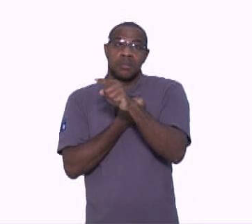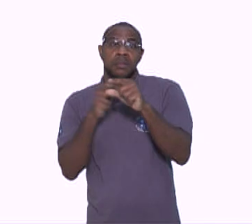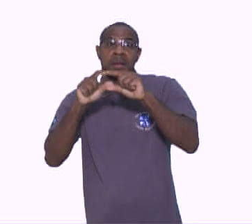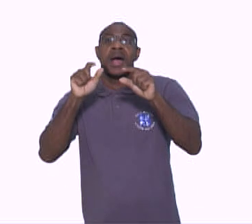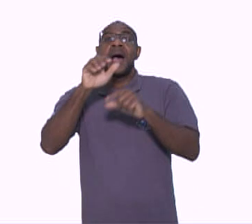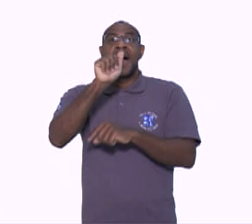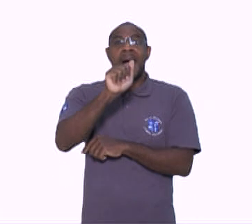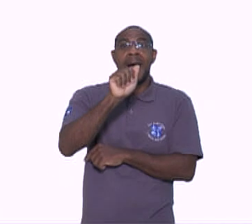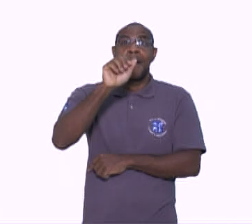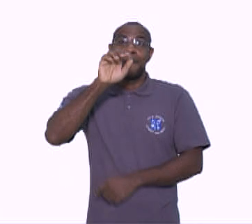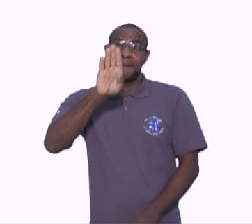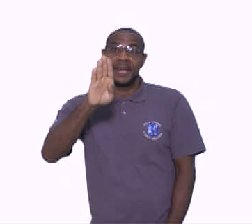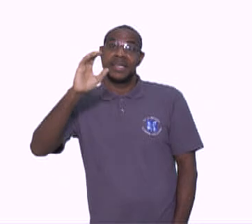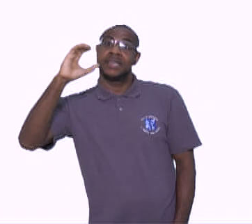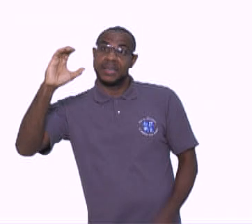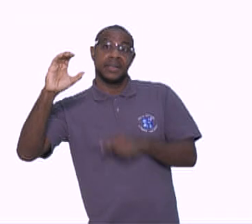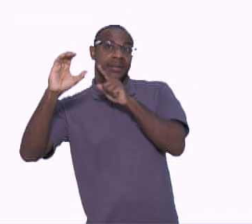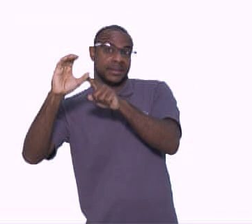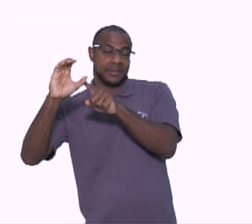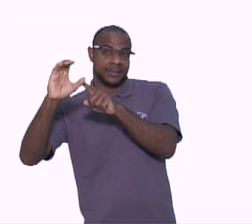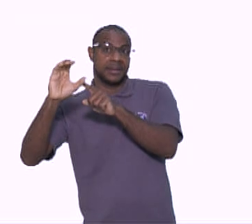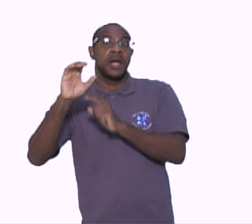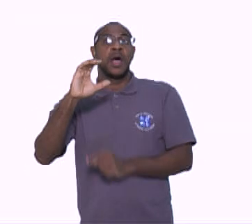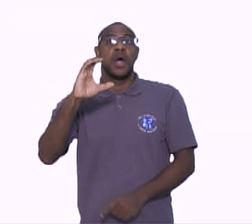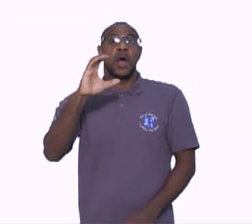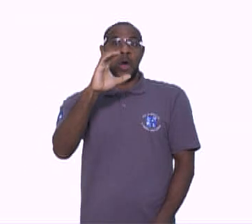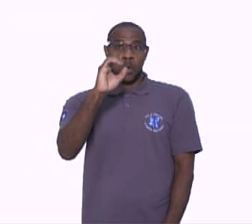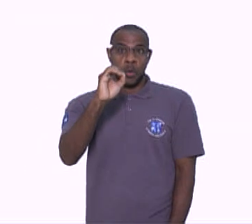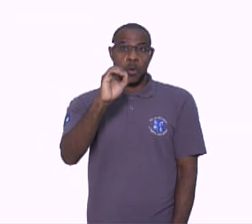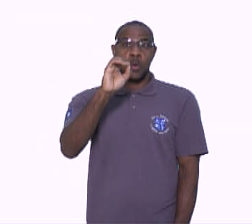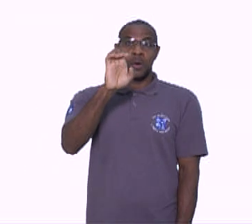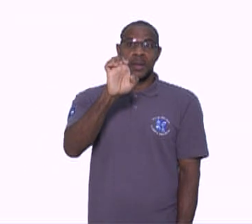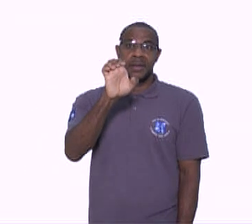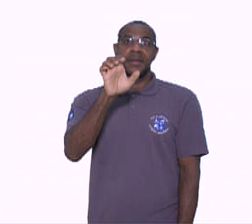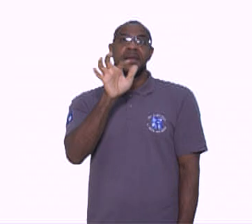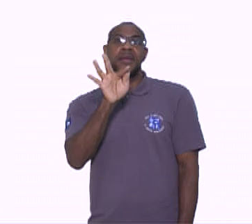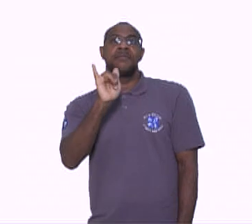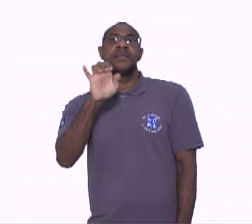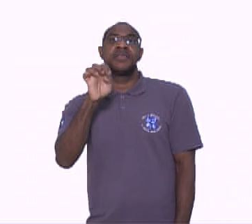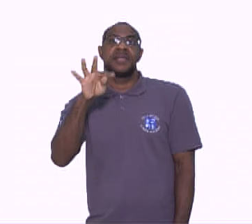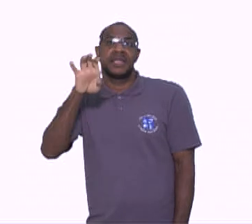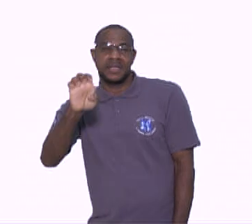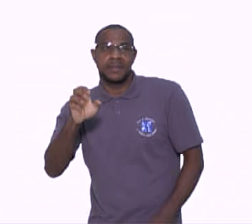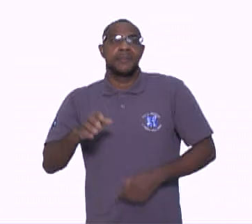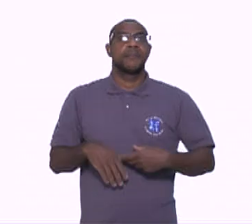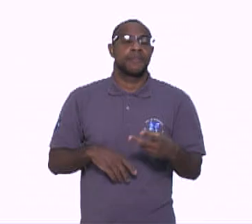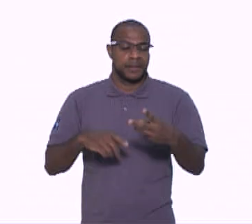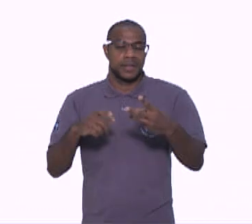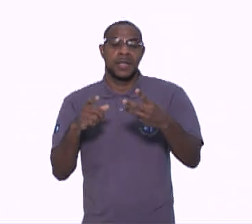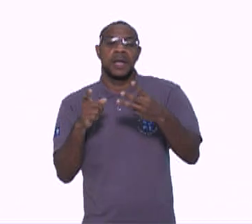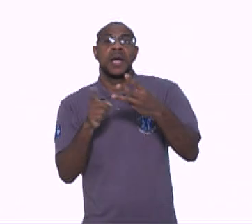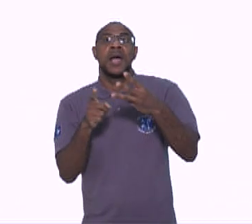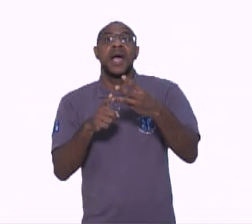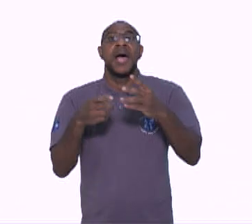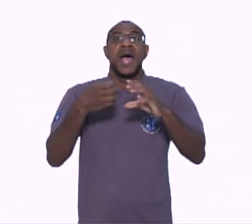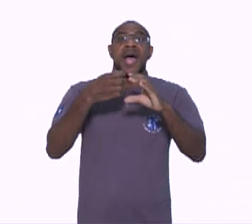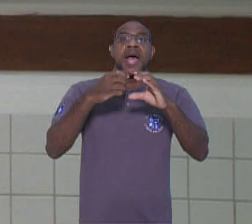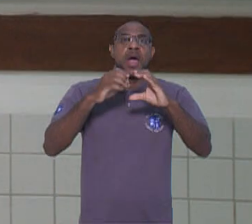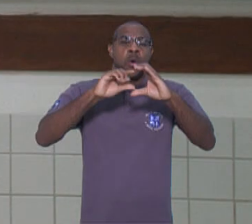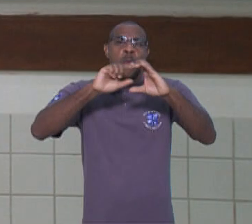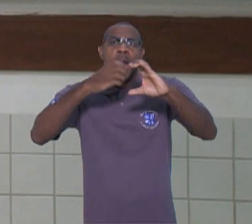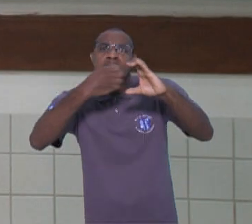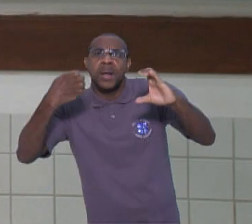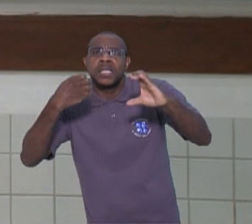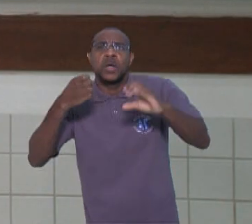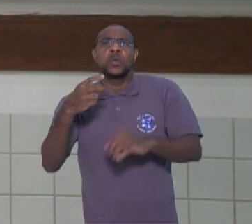e C. E o último aqui, ó, equação do segundo grau é completa e incompleta.